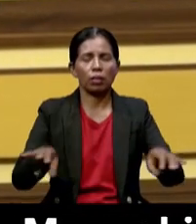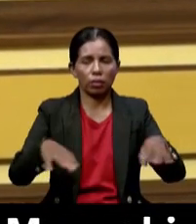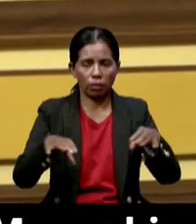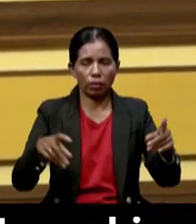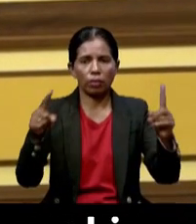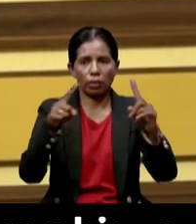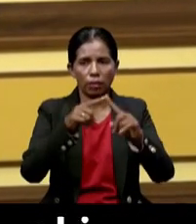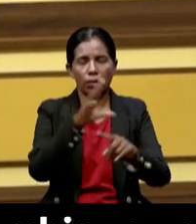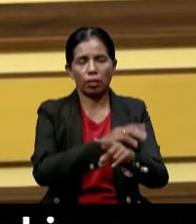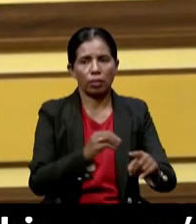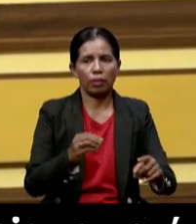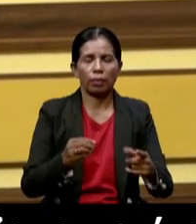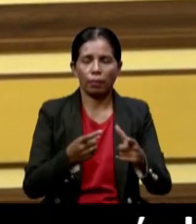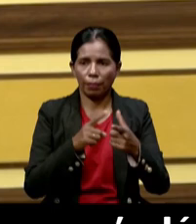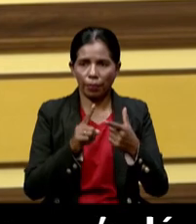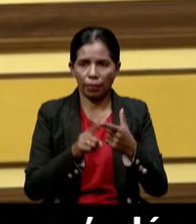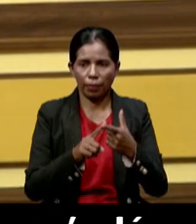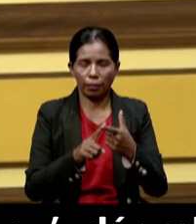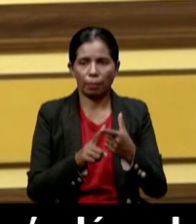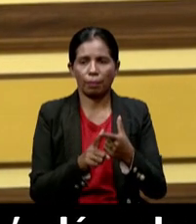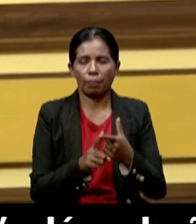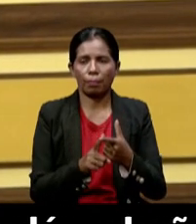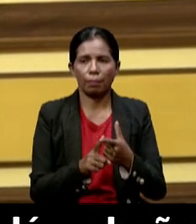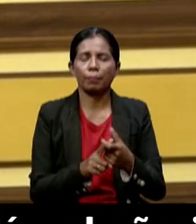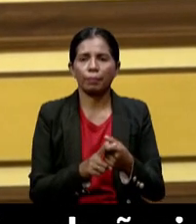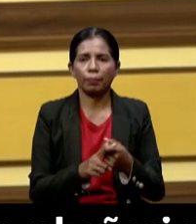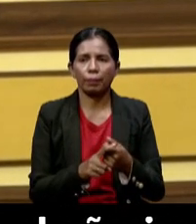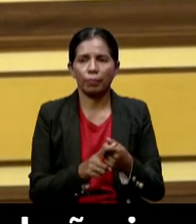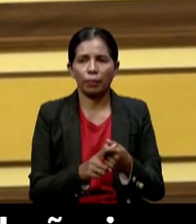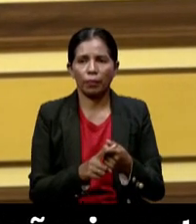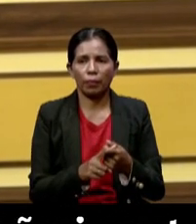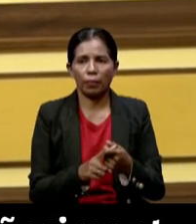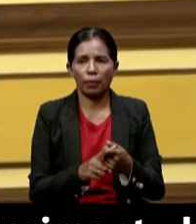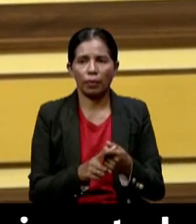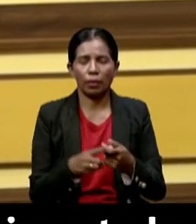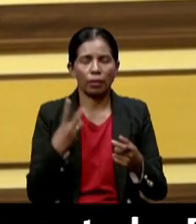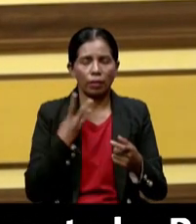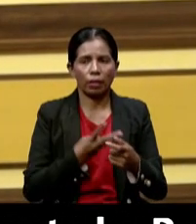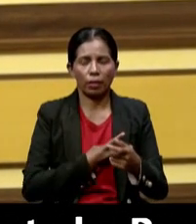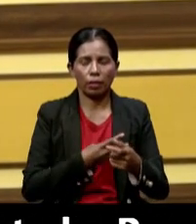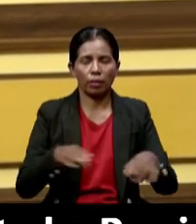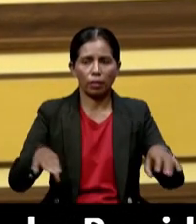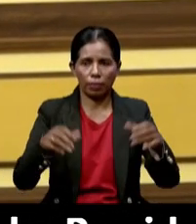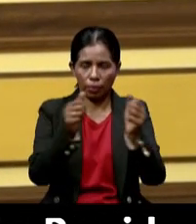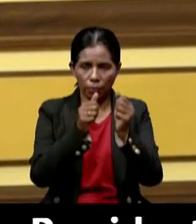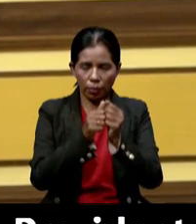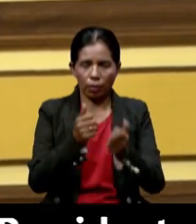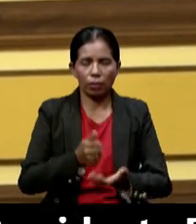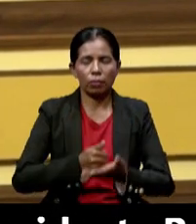sinal. E, portanto, a vida mesmo assim não se pode querer tudo num dia,